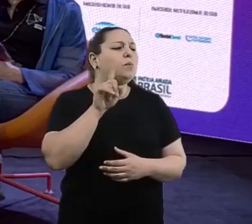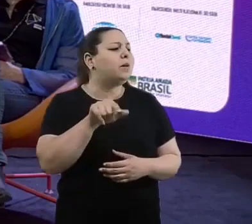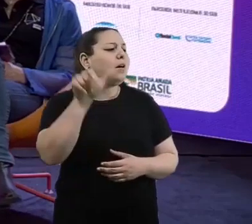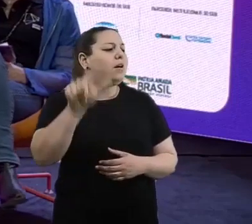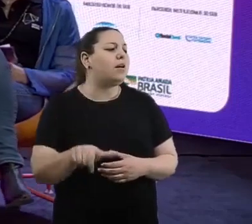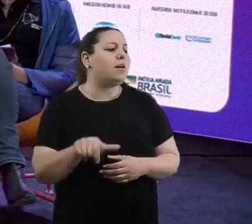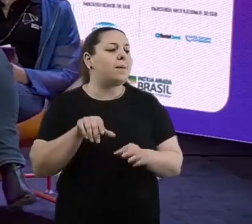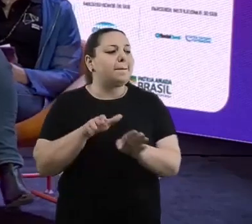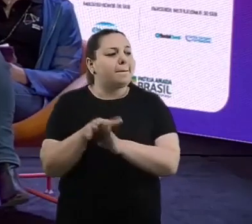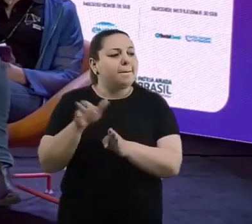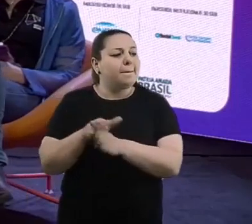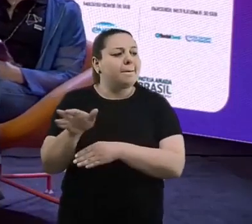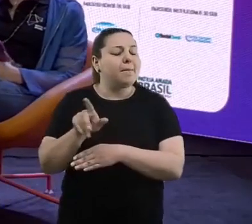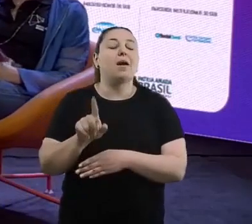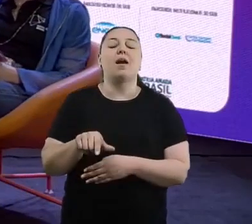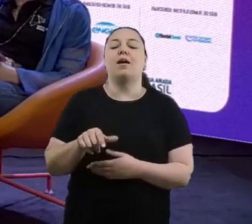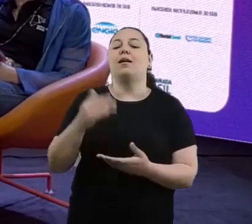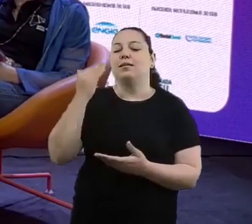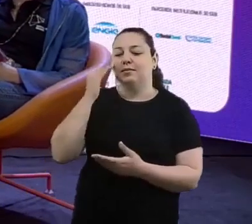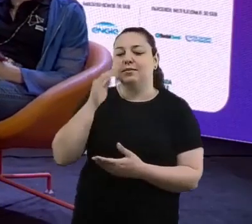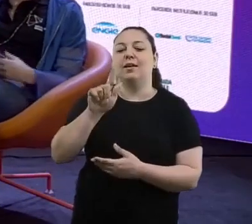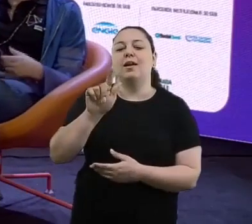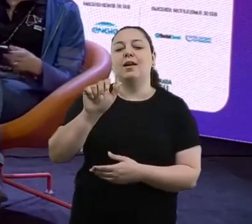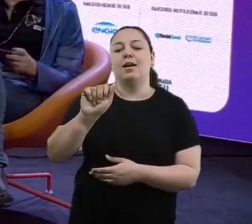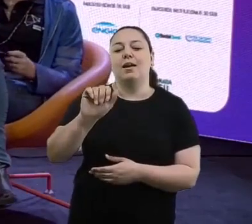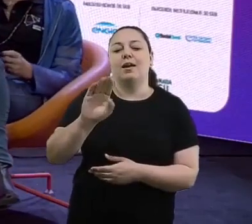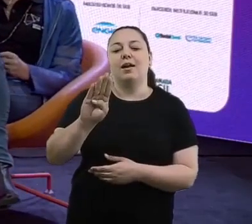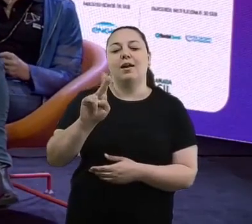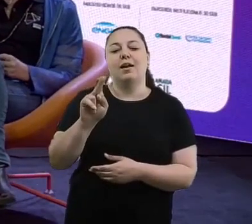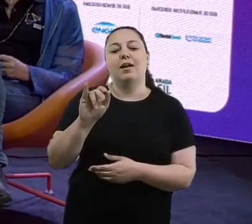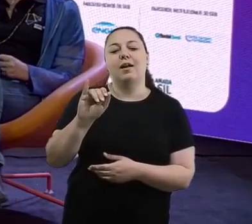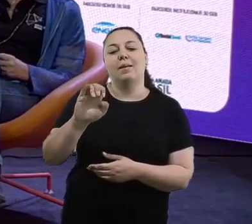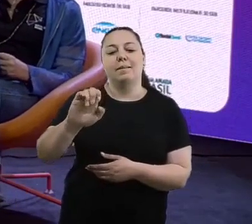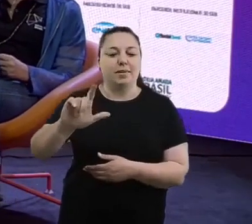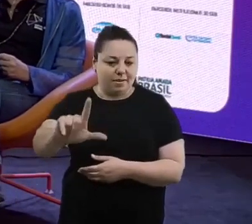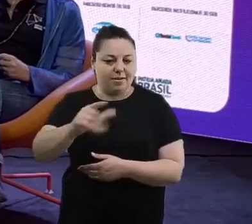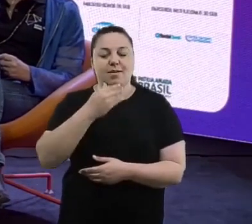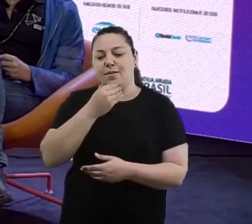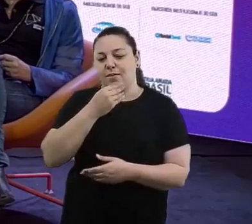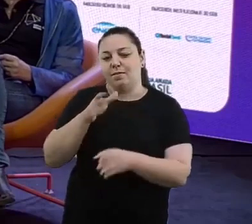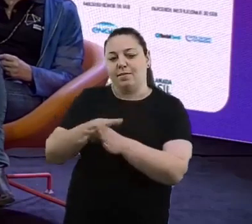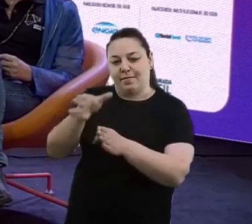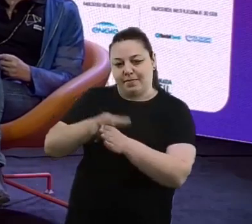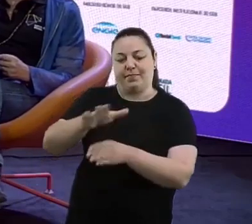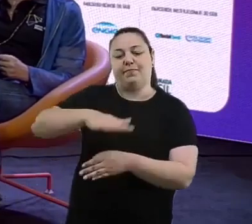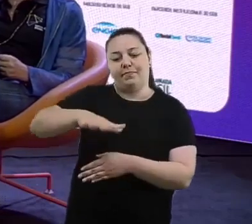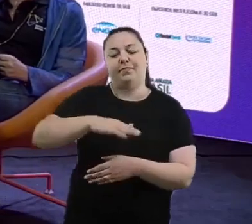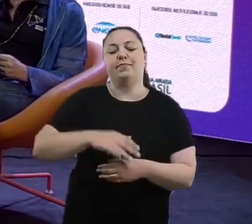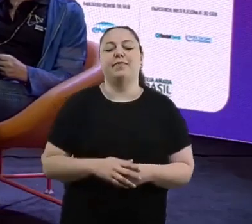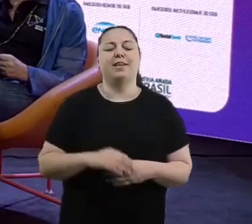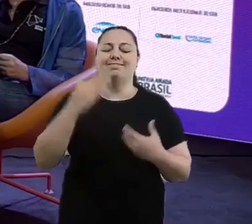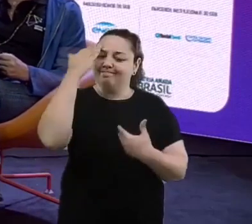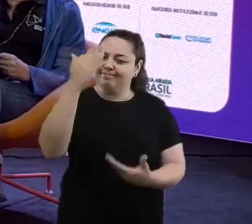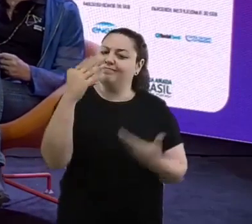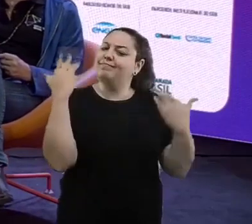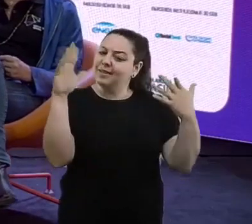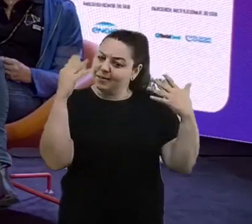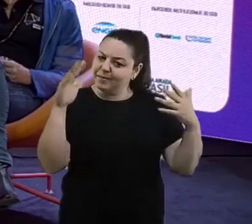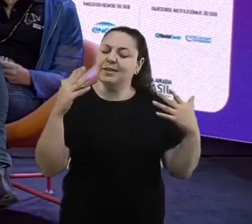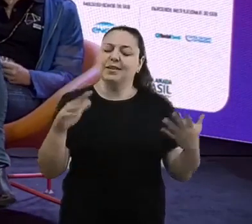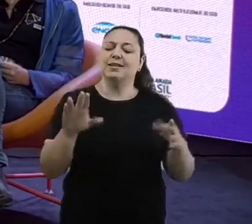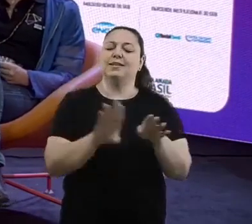o Gabriel aqui do SEASC, grande Gabriel aqui. Então, parabéns para todos, né? A gente gosta de valorizar bastante os mentores